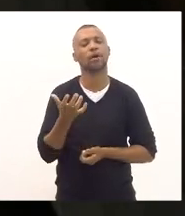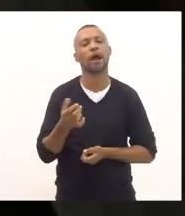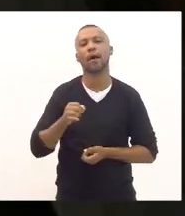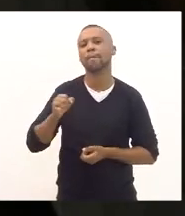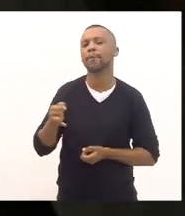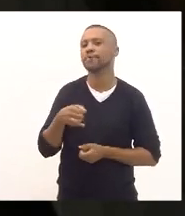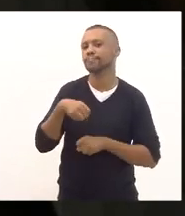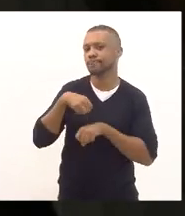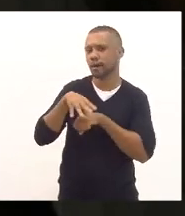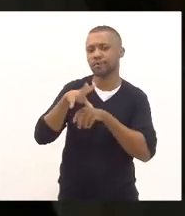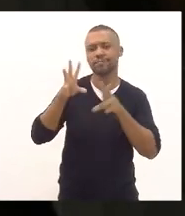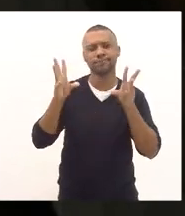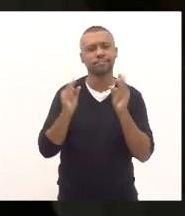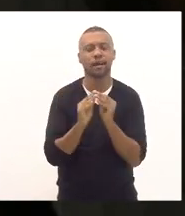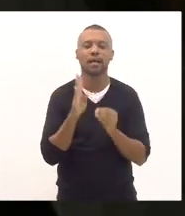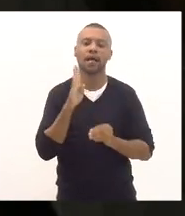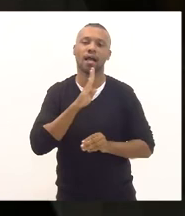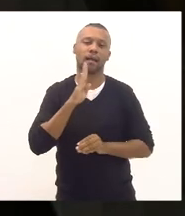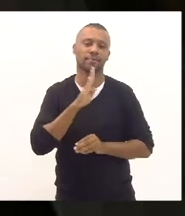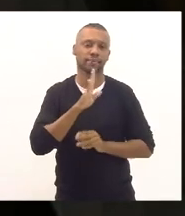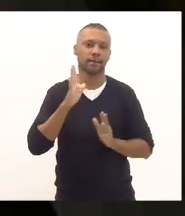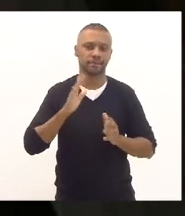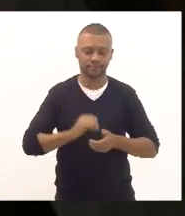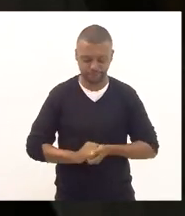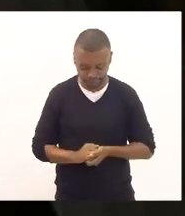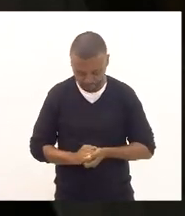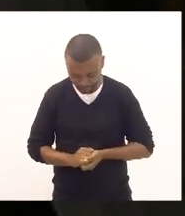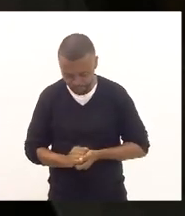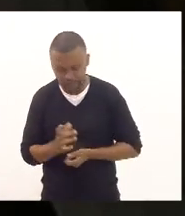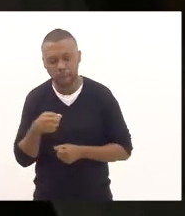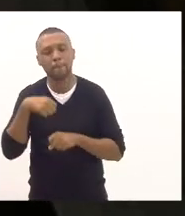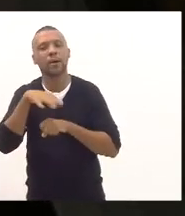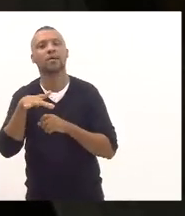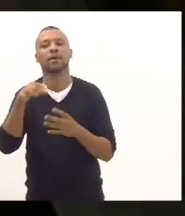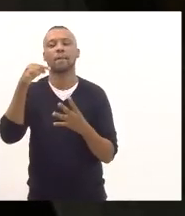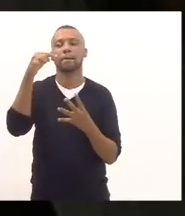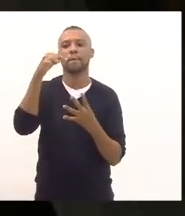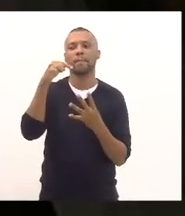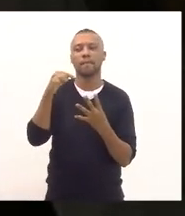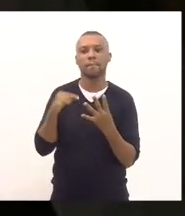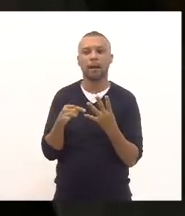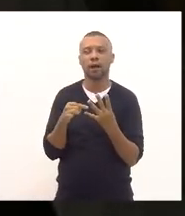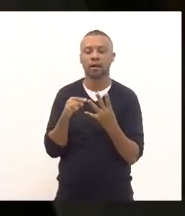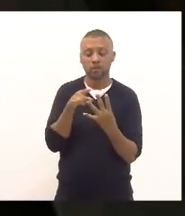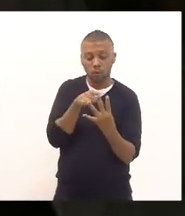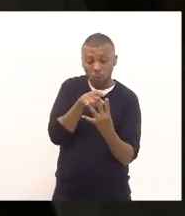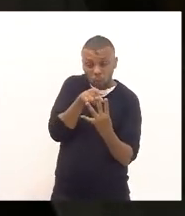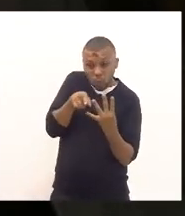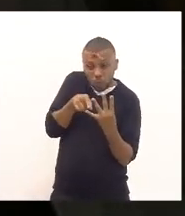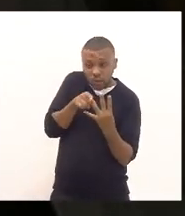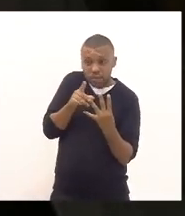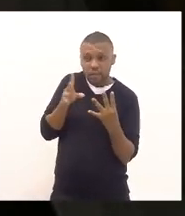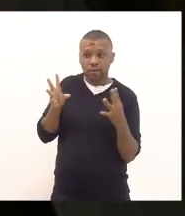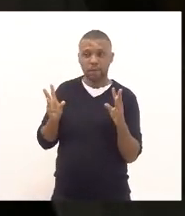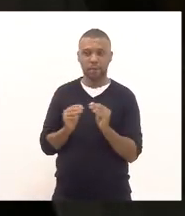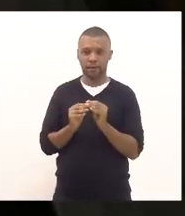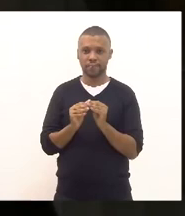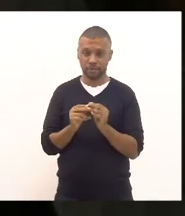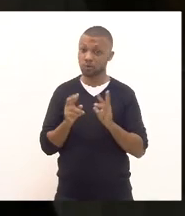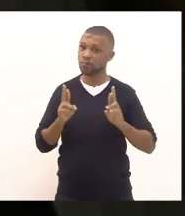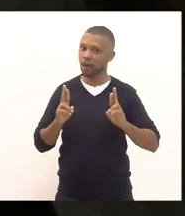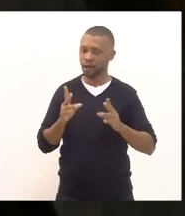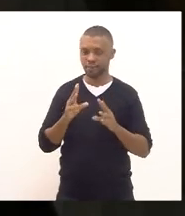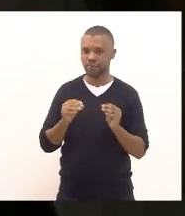aqui com brevidade 14 apontamentos serei breve em todos os quatro é o que eu espero